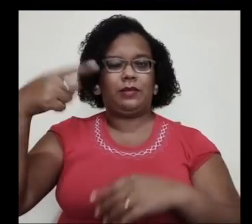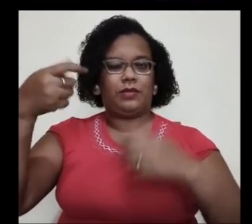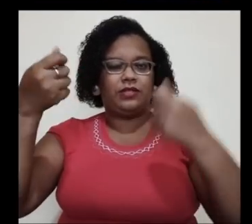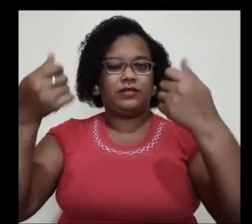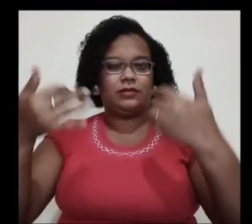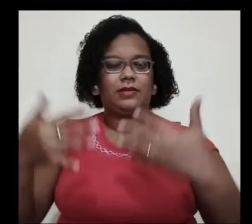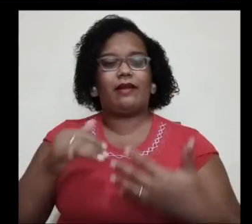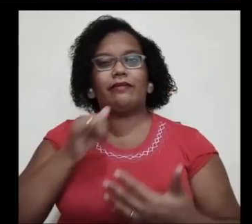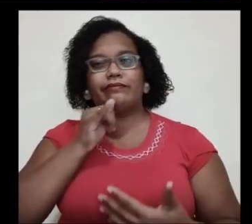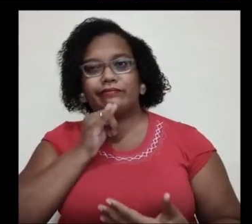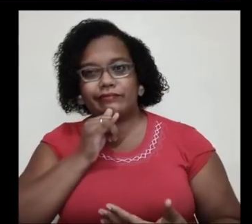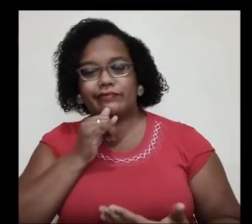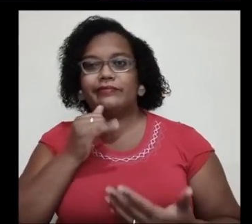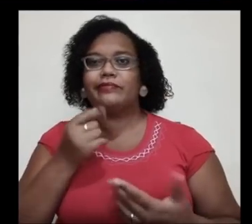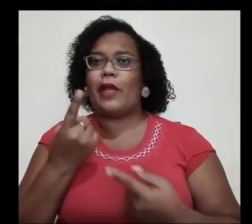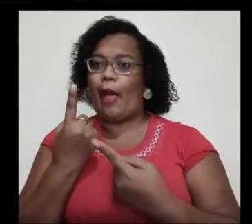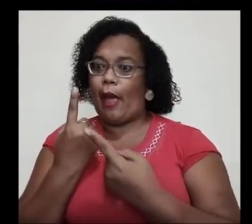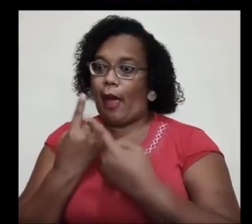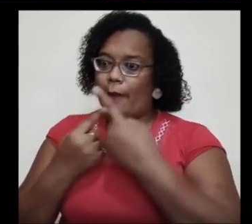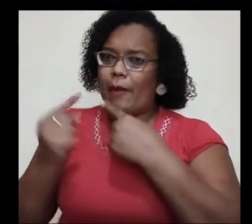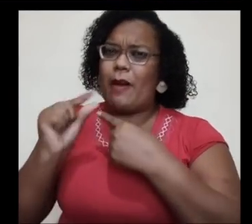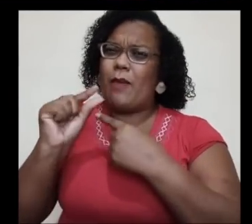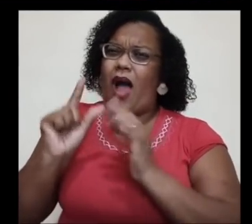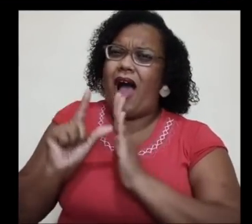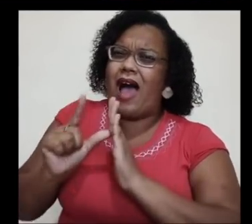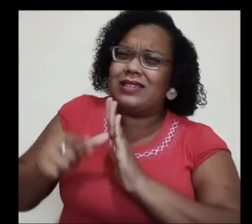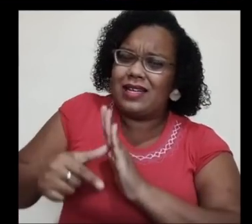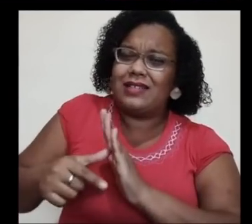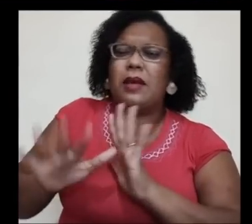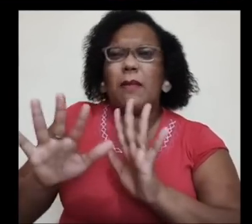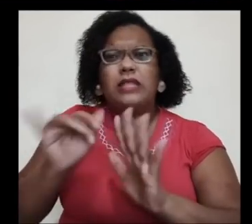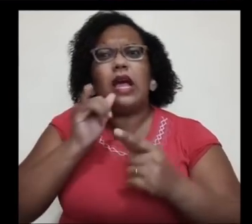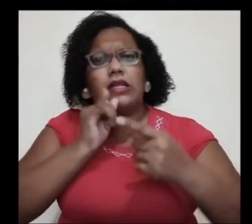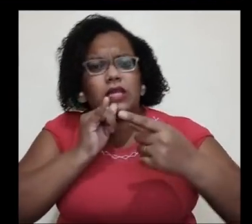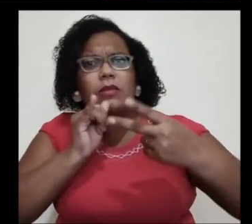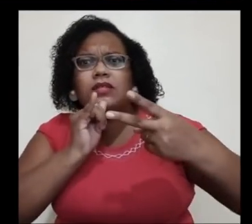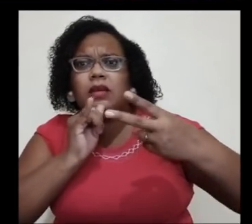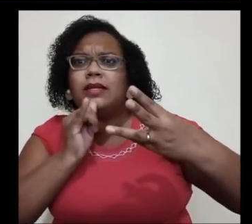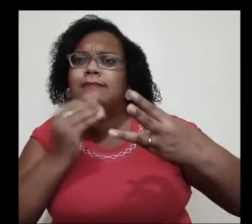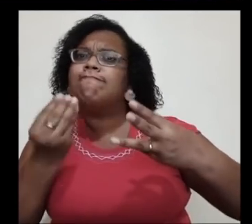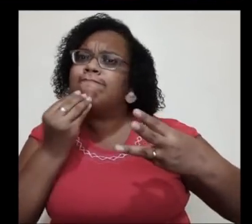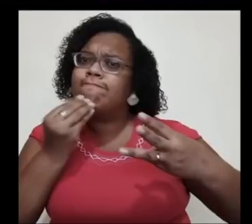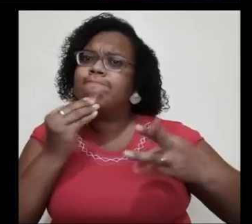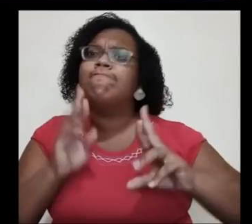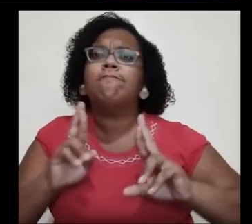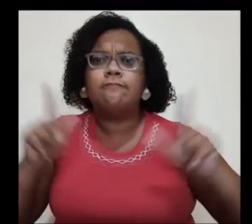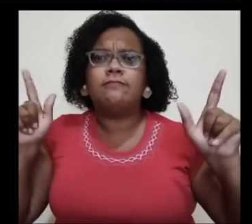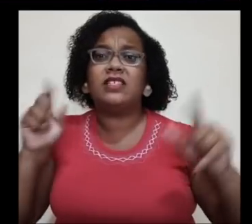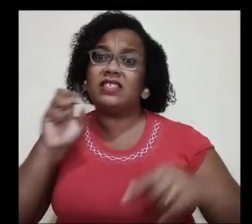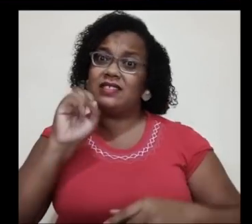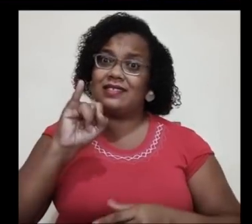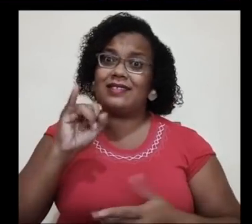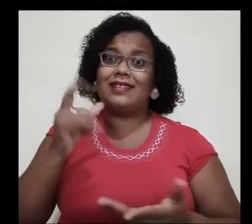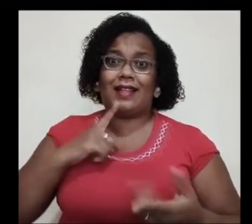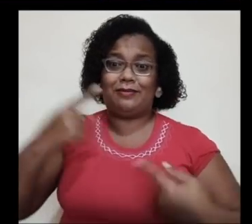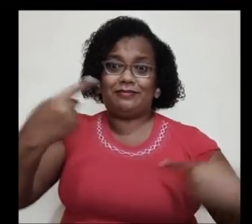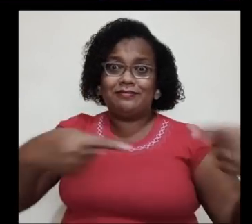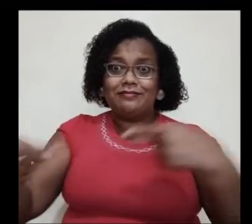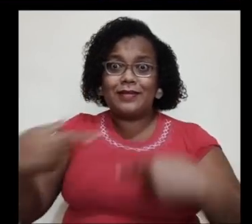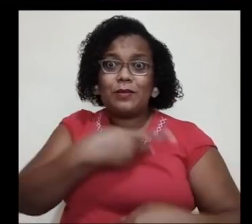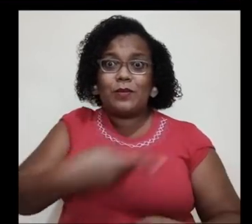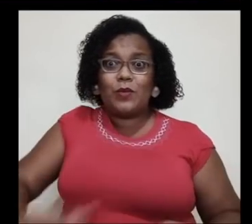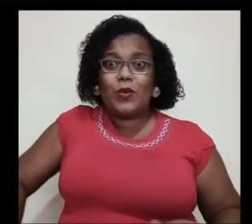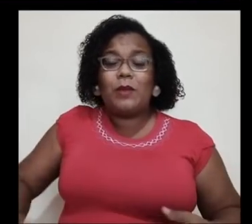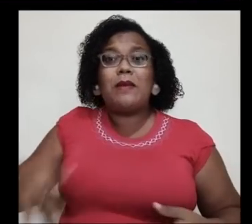ser diferente se tivéssemos políticas públicas mais continuadas e mais ousadia em apostar na importância da ciência